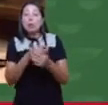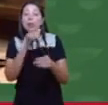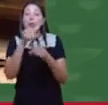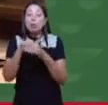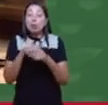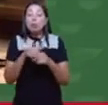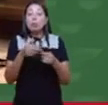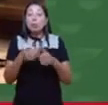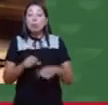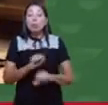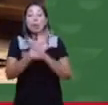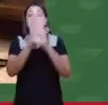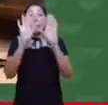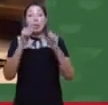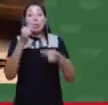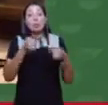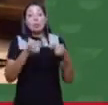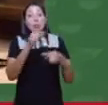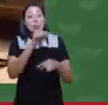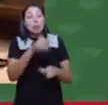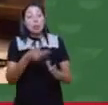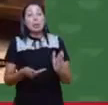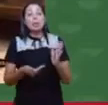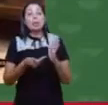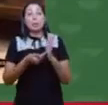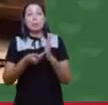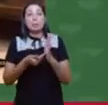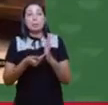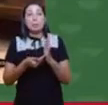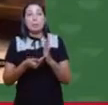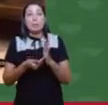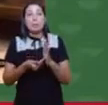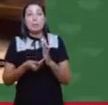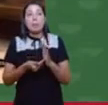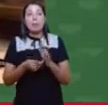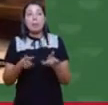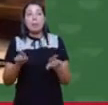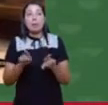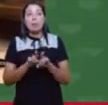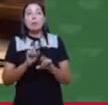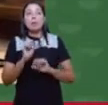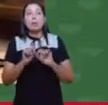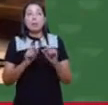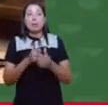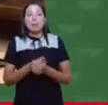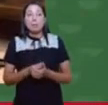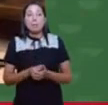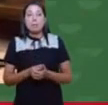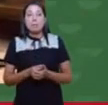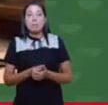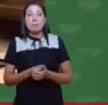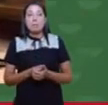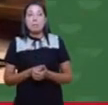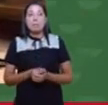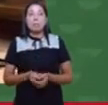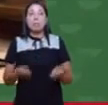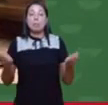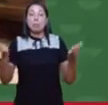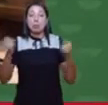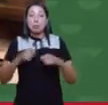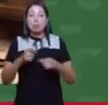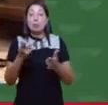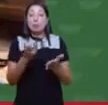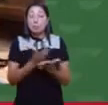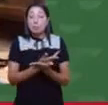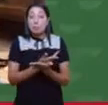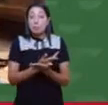ficou muito claro no debate na Câmara. A margem para a possível